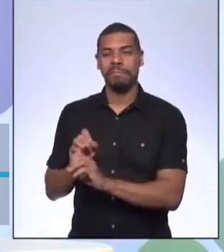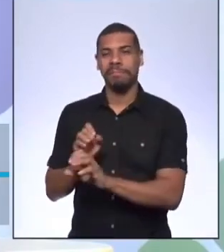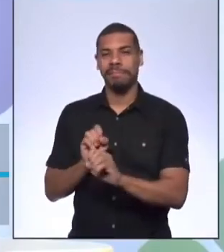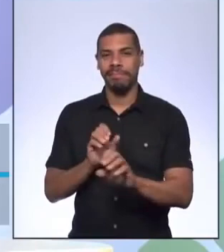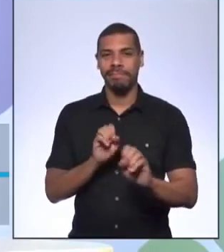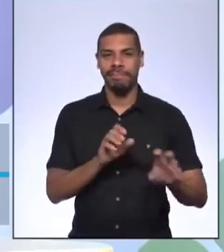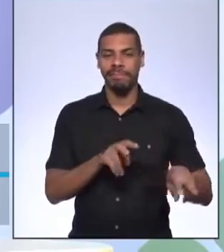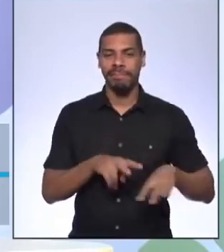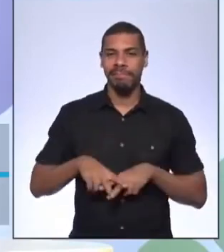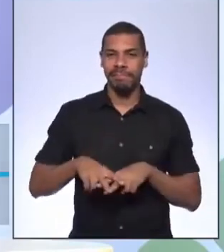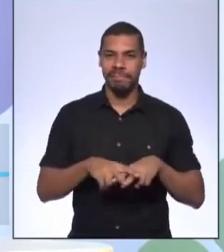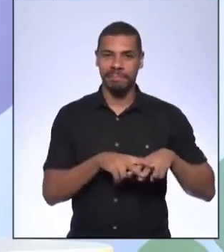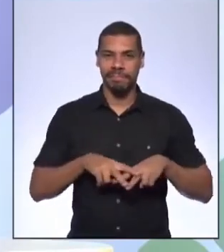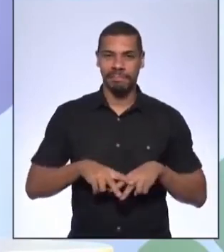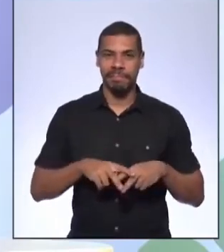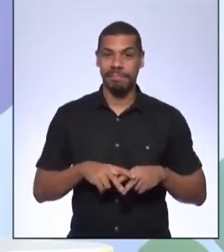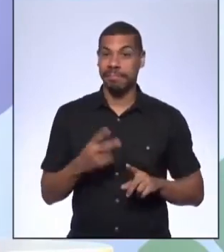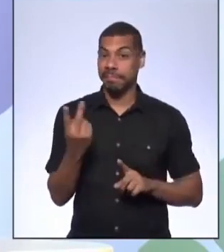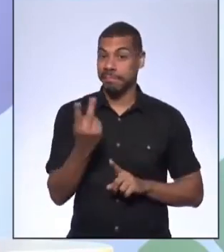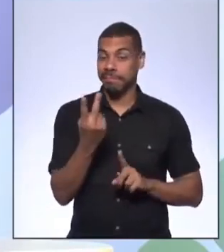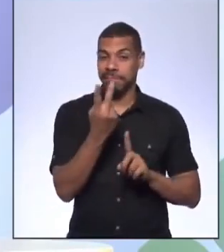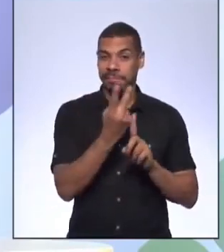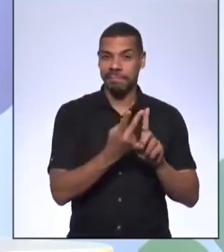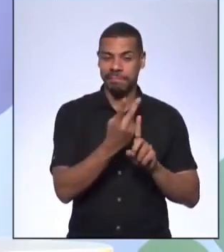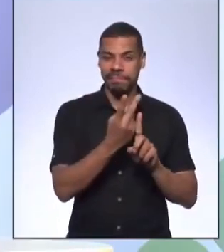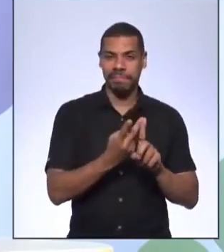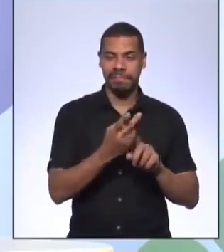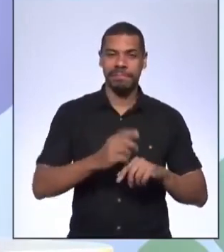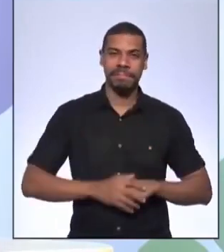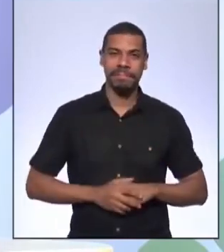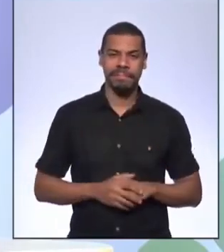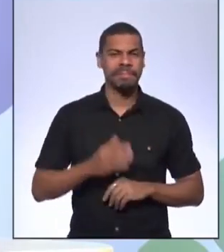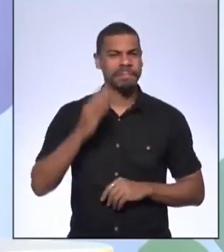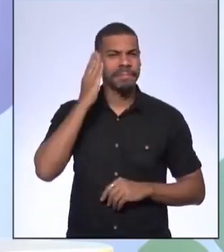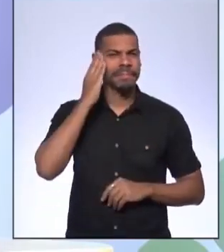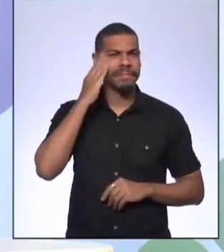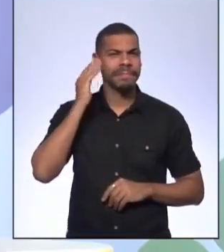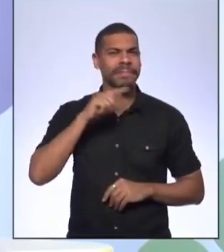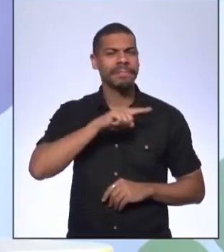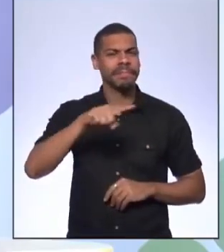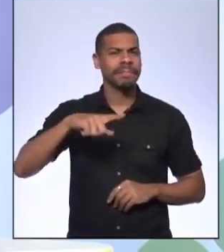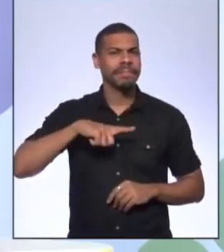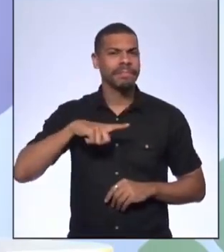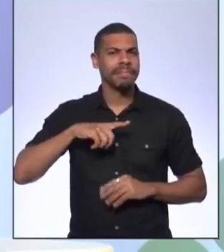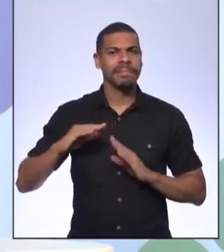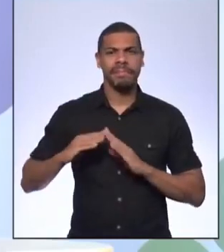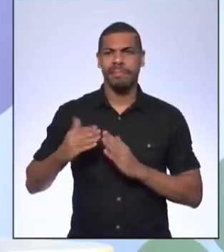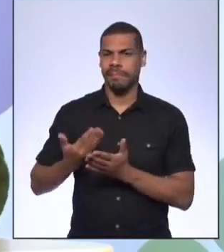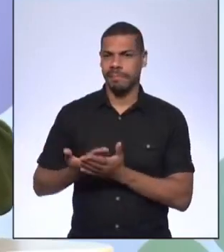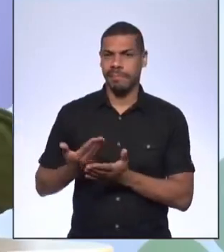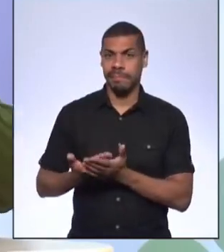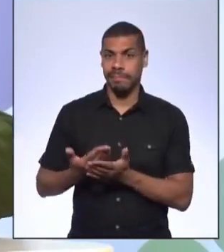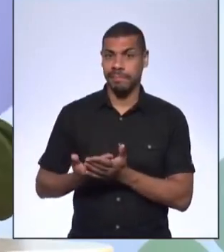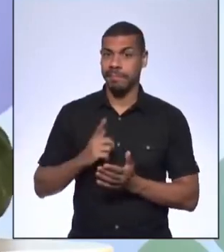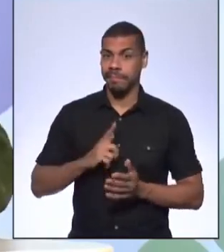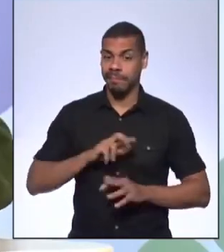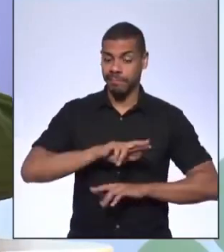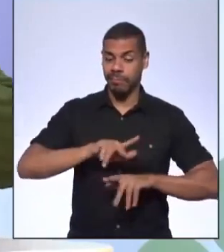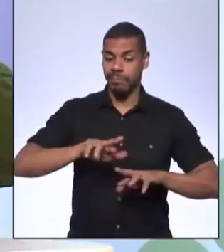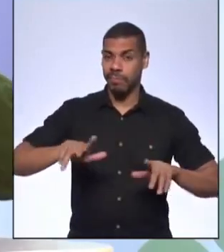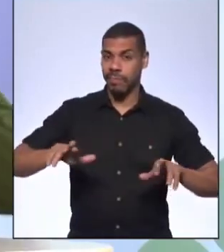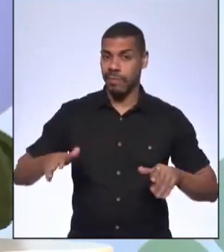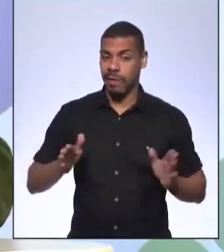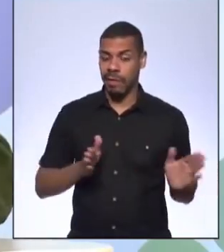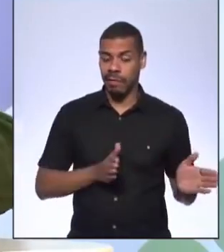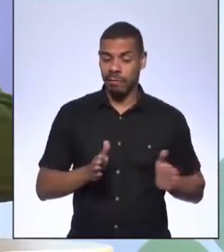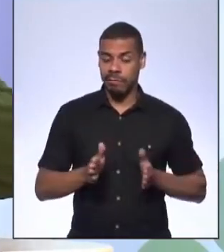nossa revisão do segundo bimestre. Nós sabemos que na escola existem diferentes